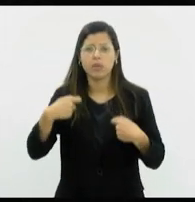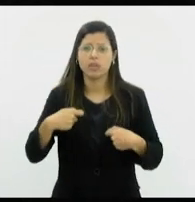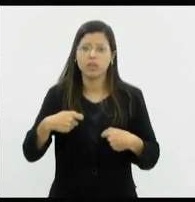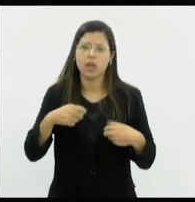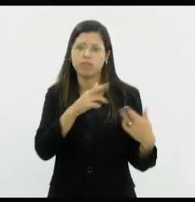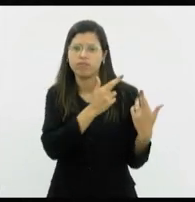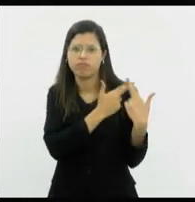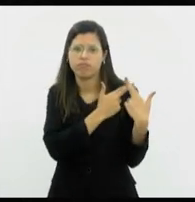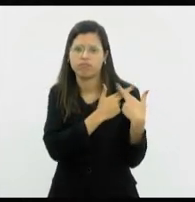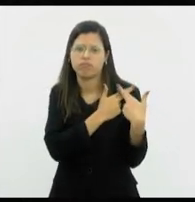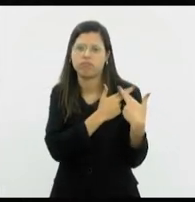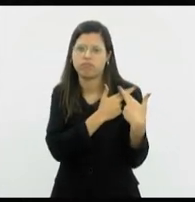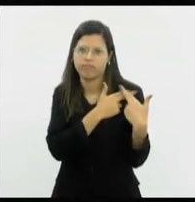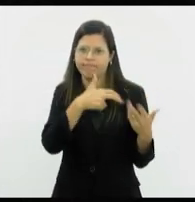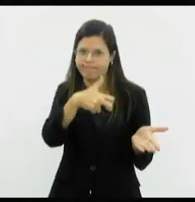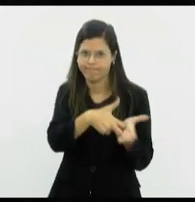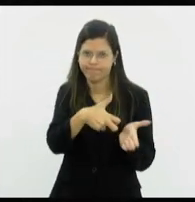responsabilizados.